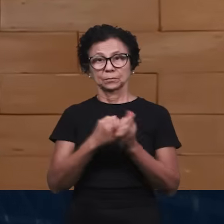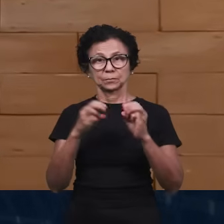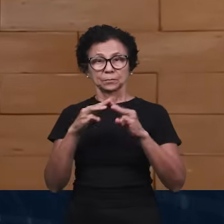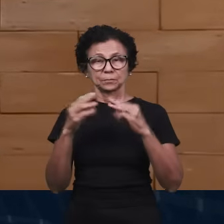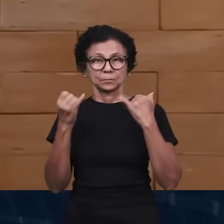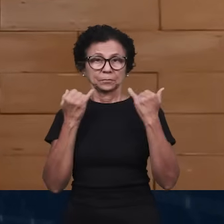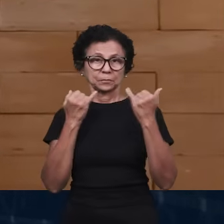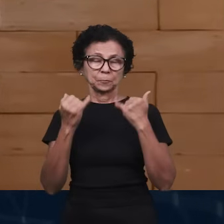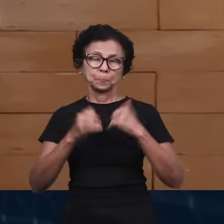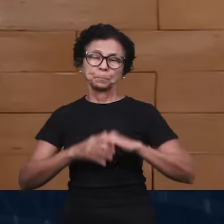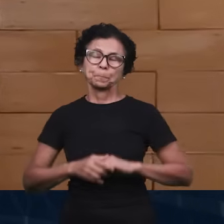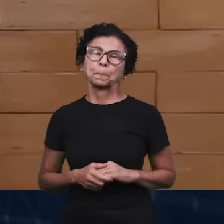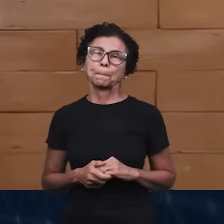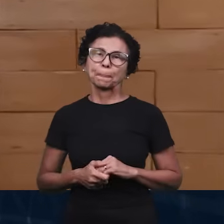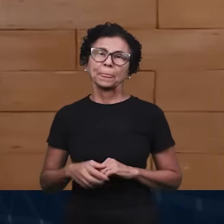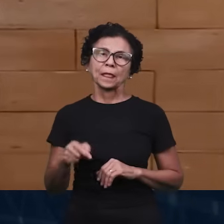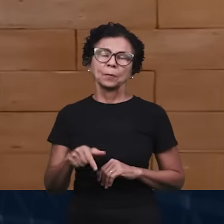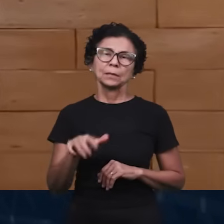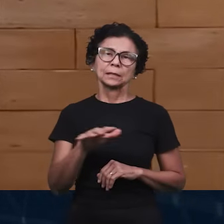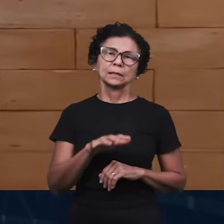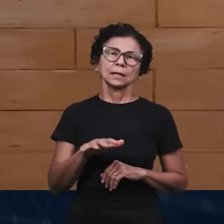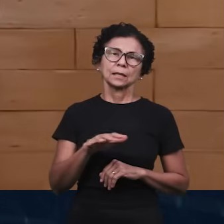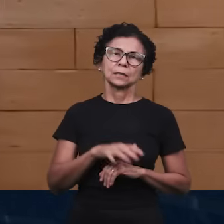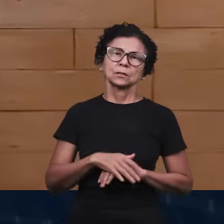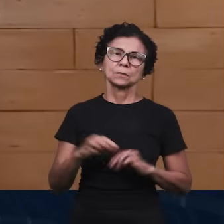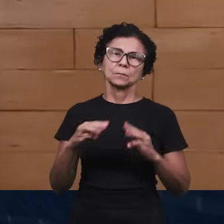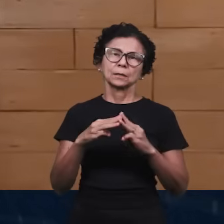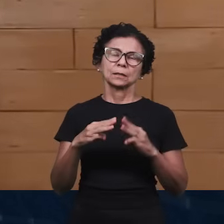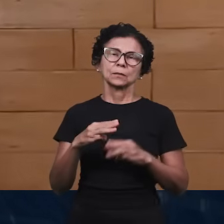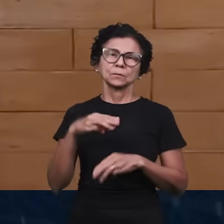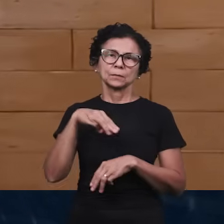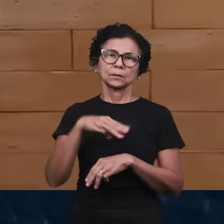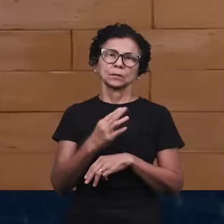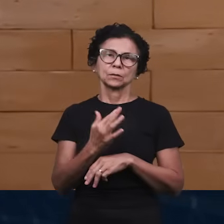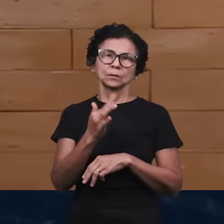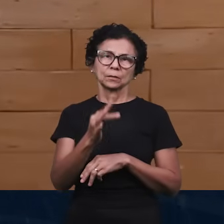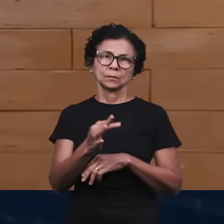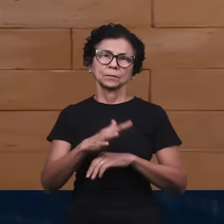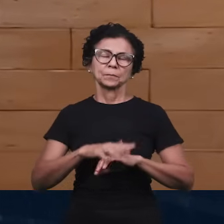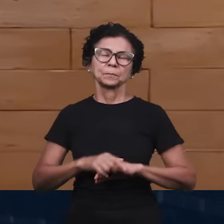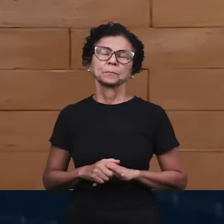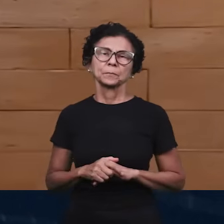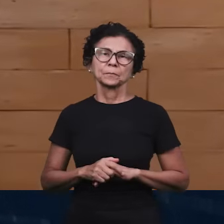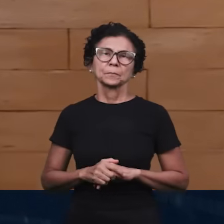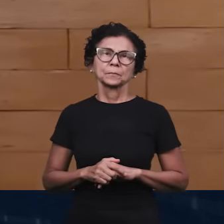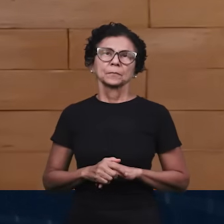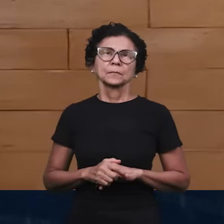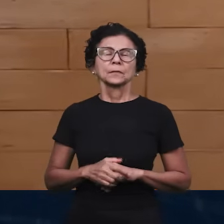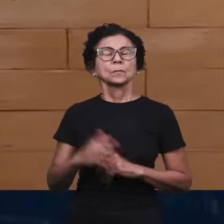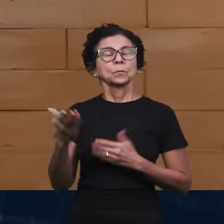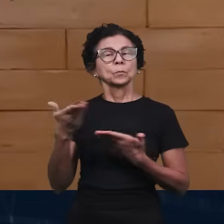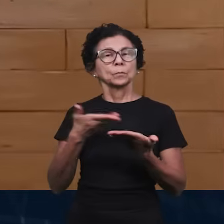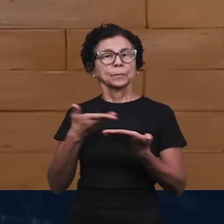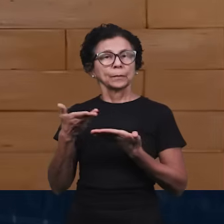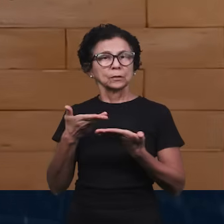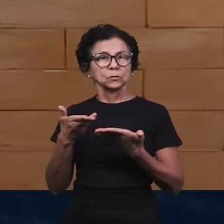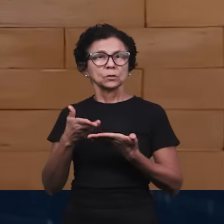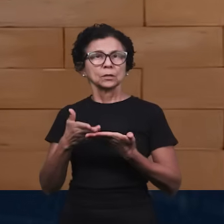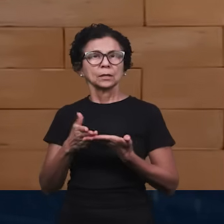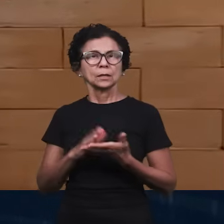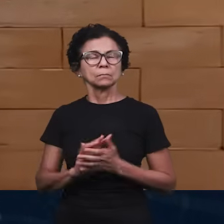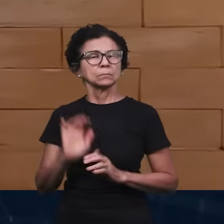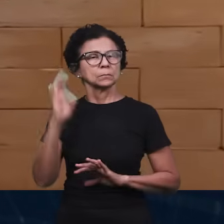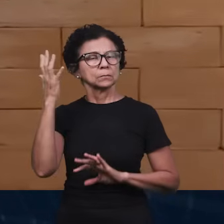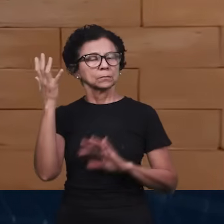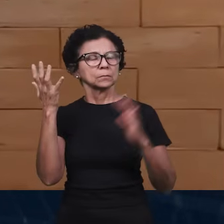todos que acompanham ao Manaim News. Falamos diretamente da região do Manaim de Marechal Floriano, no Espírito Santo, para compartilhar